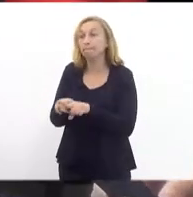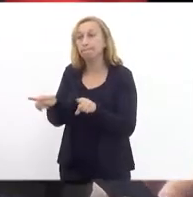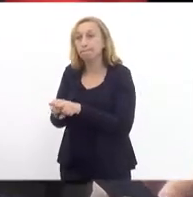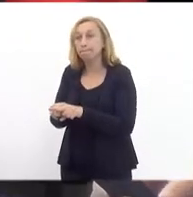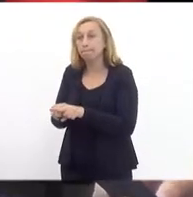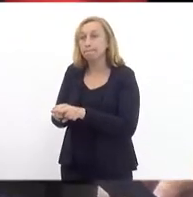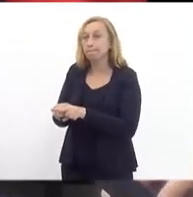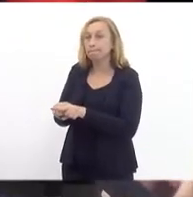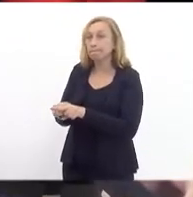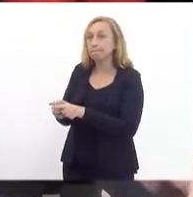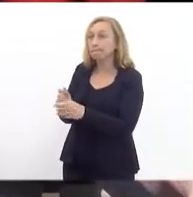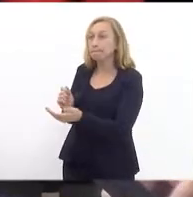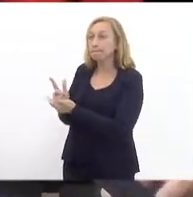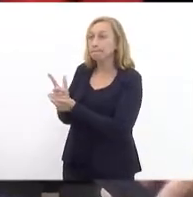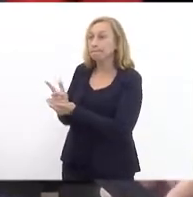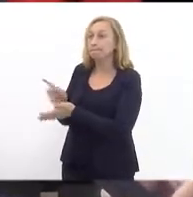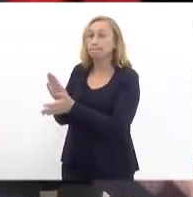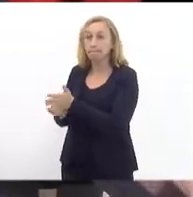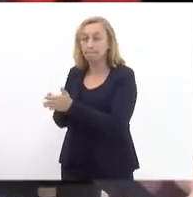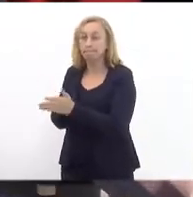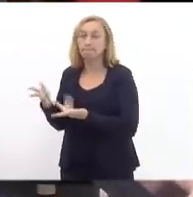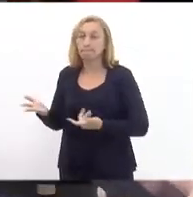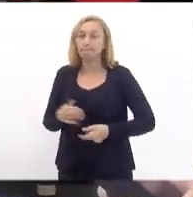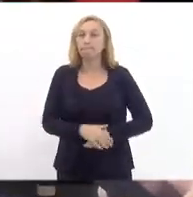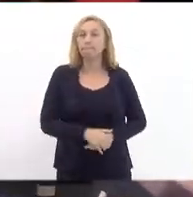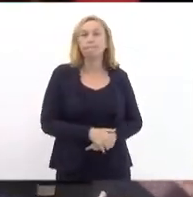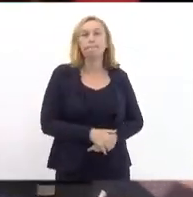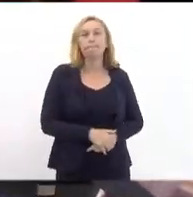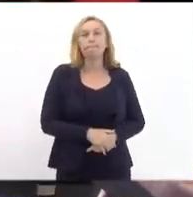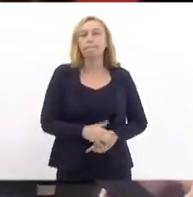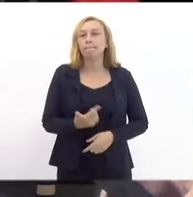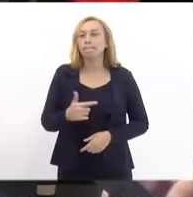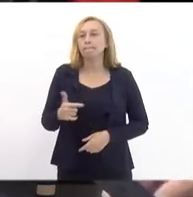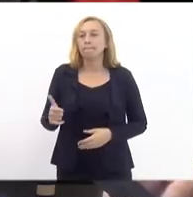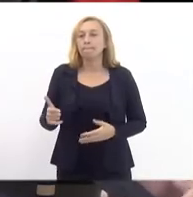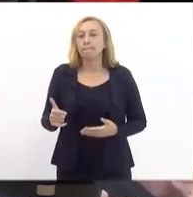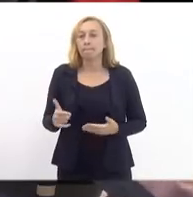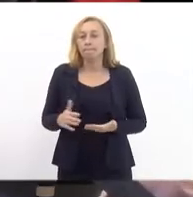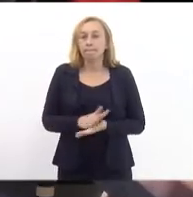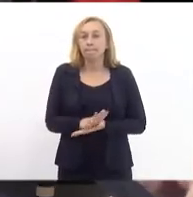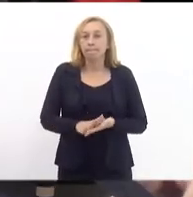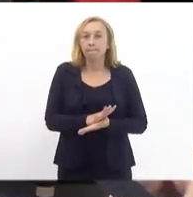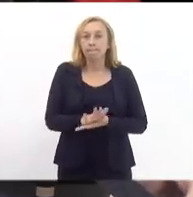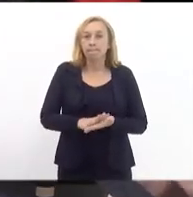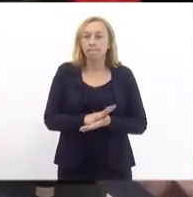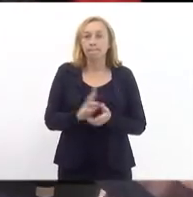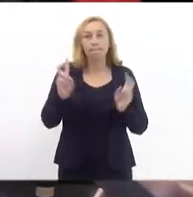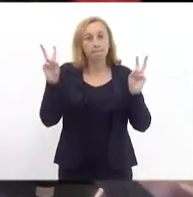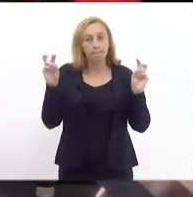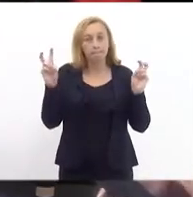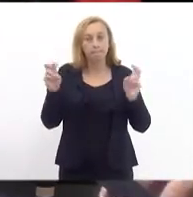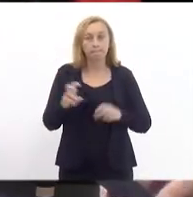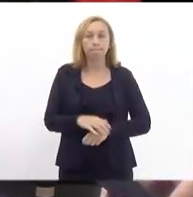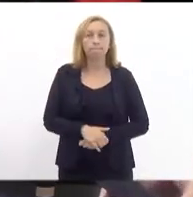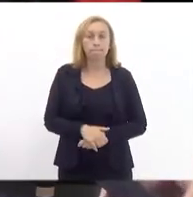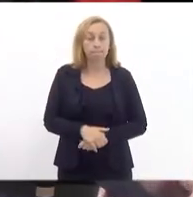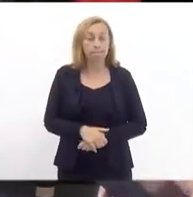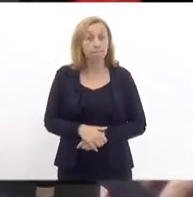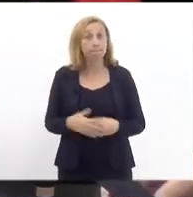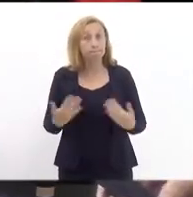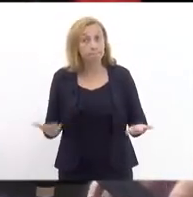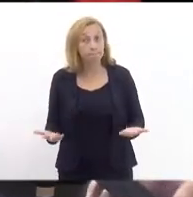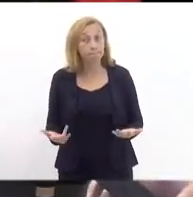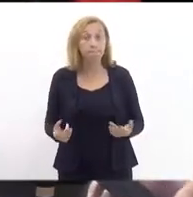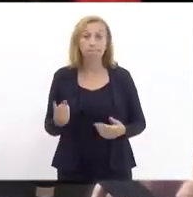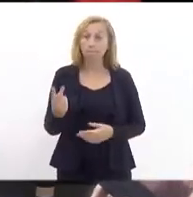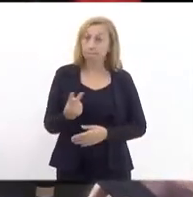o caixa para pagar a despesa. E não há nenhum óbice sobre isso. Né? Nenhum óbice. Então, aqui tem os